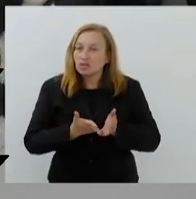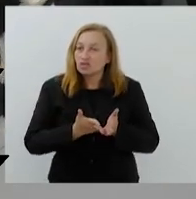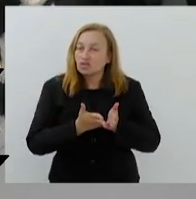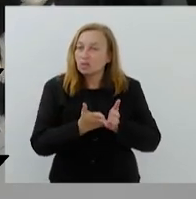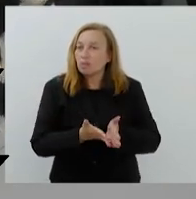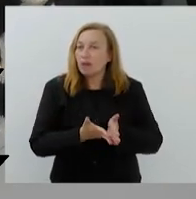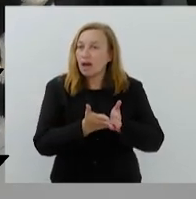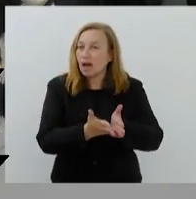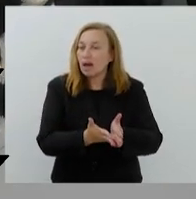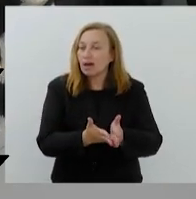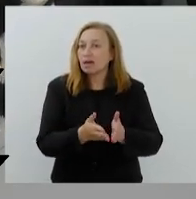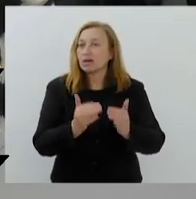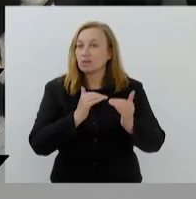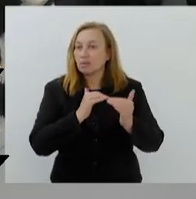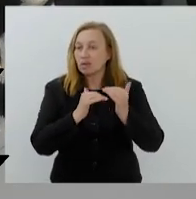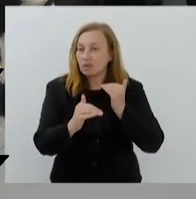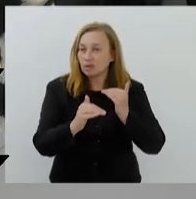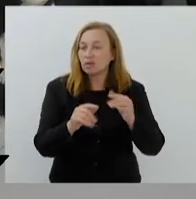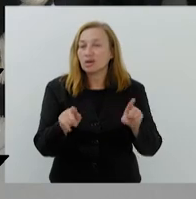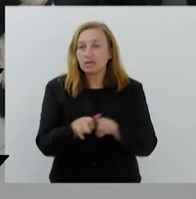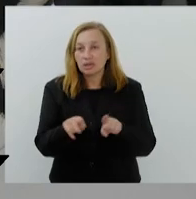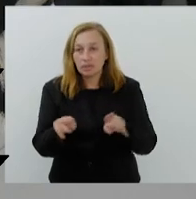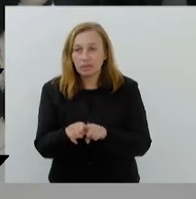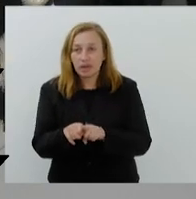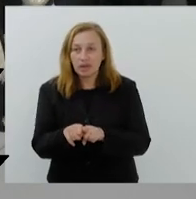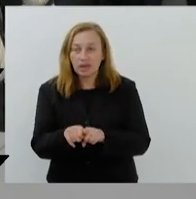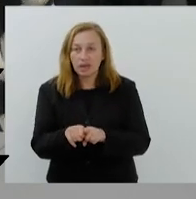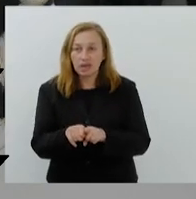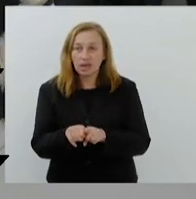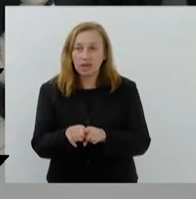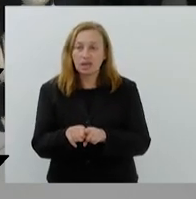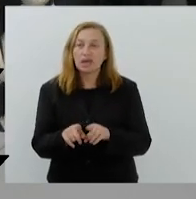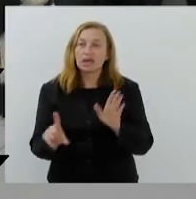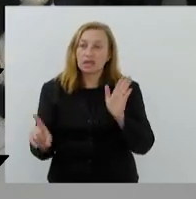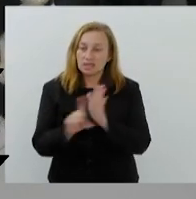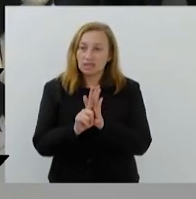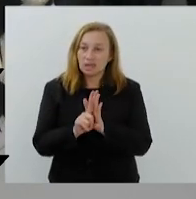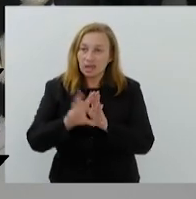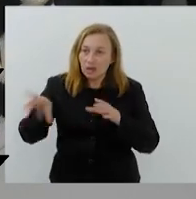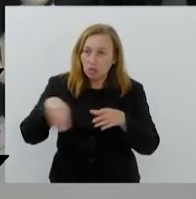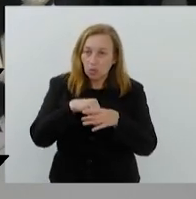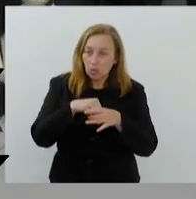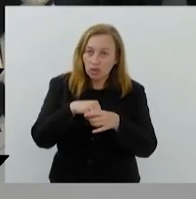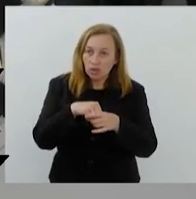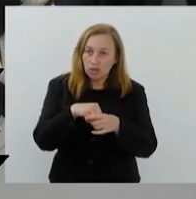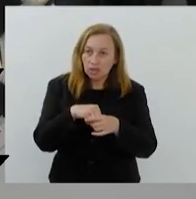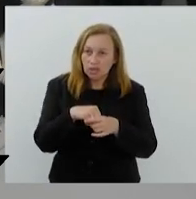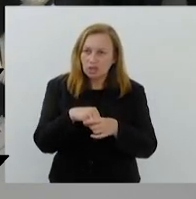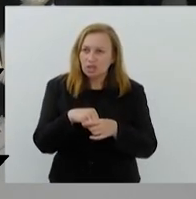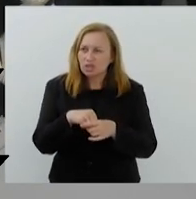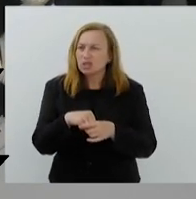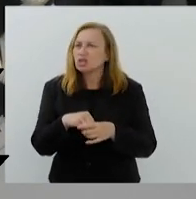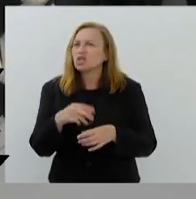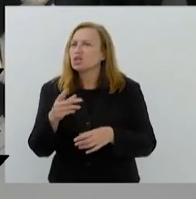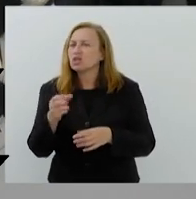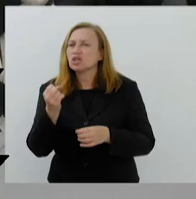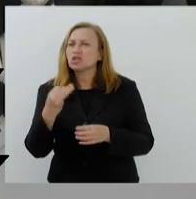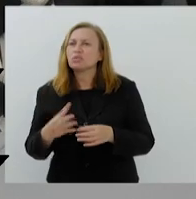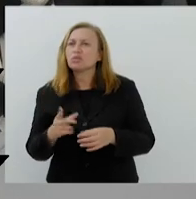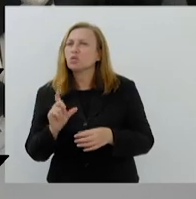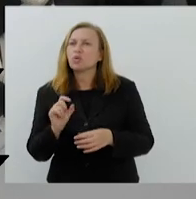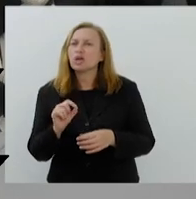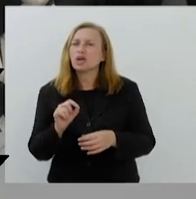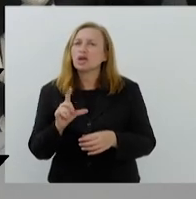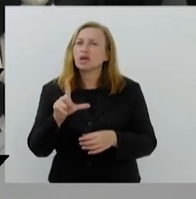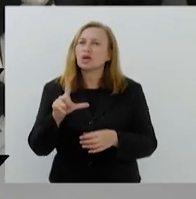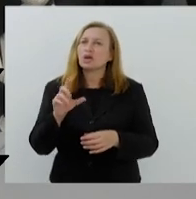compõe com as assessorias aqui também essa dúvida, essa lei. Que diz? A lei é sobre